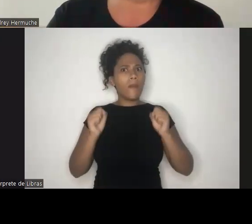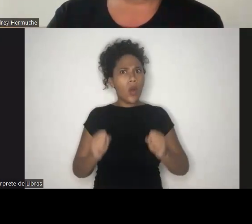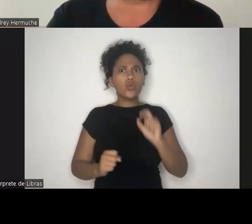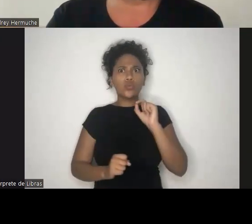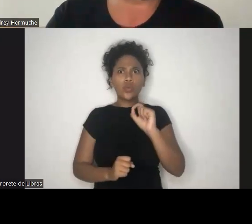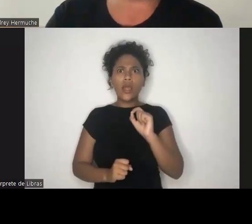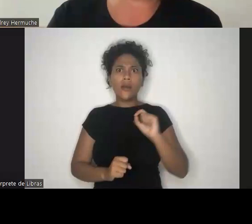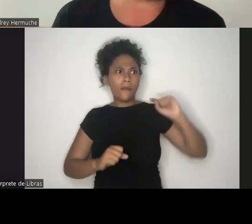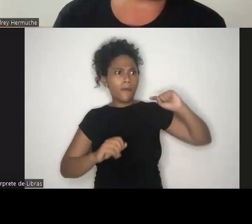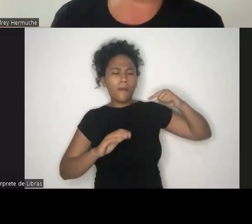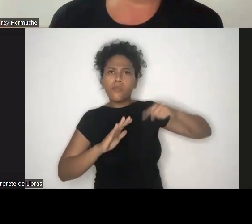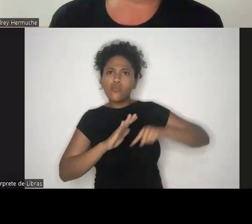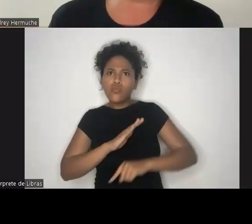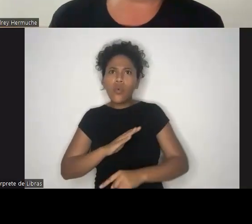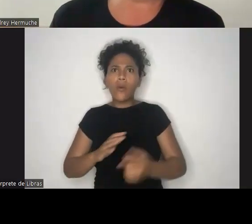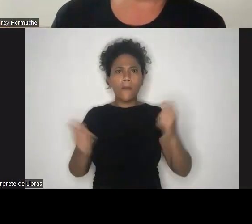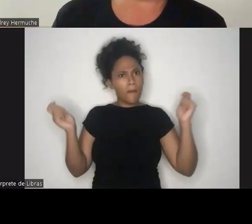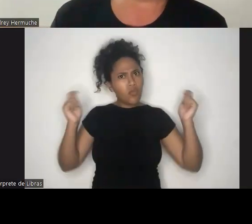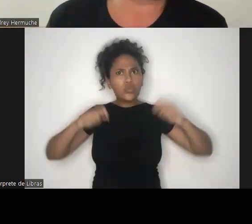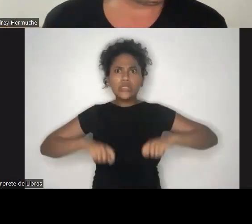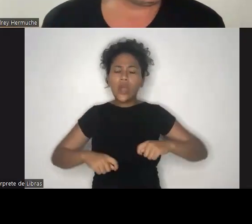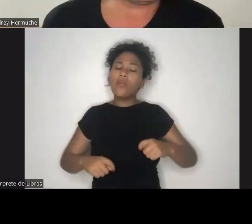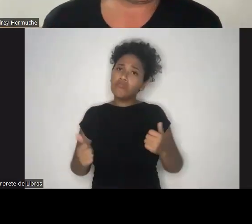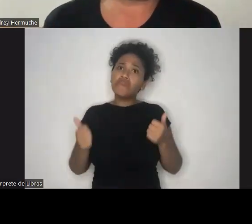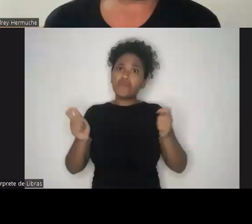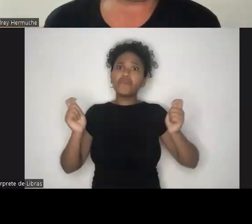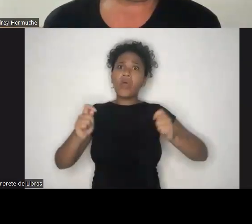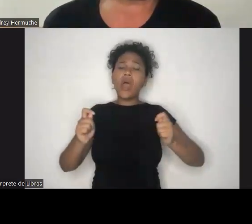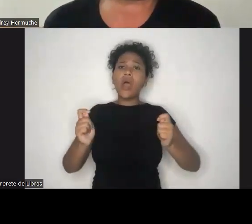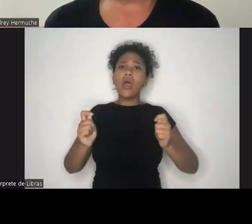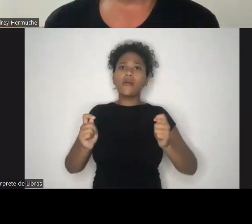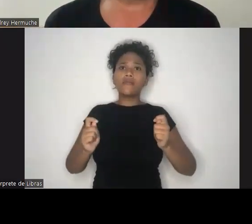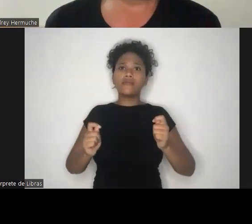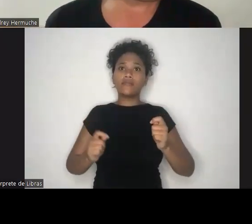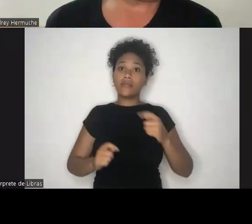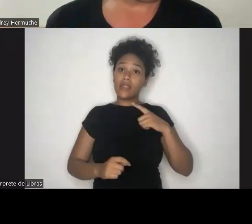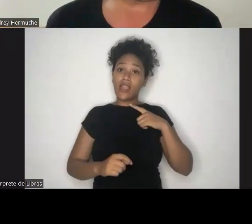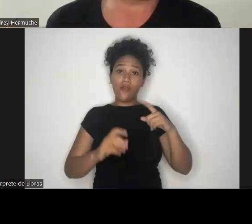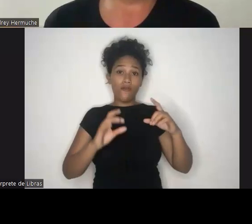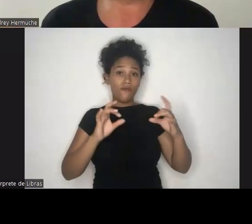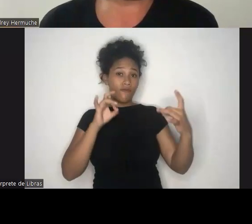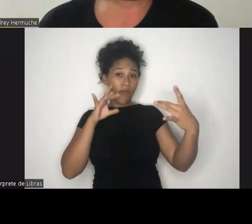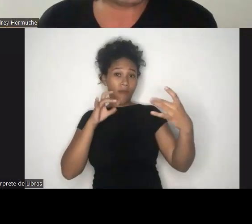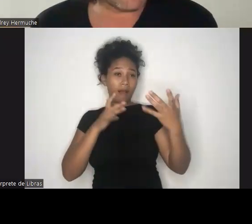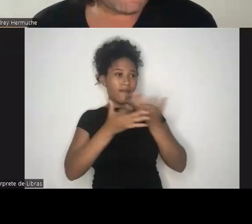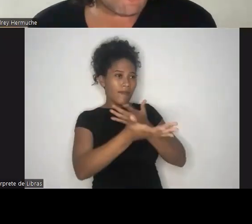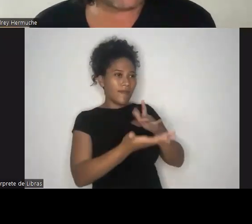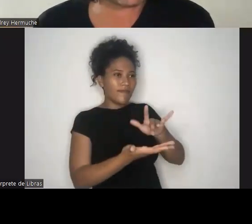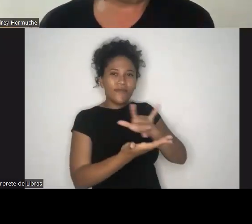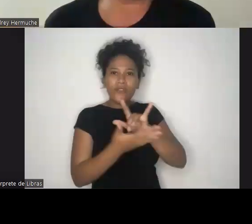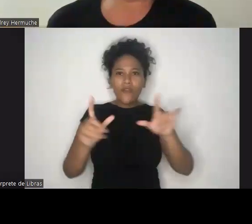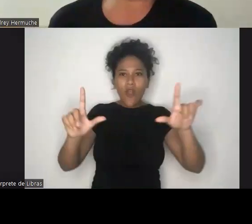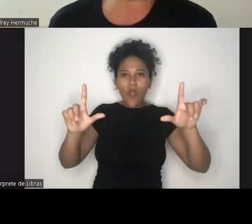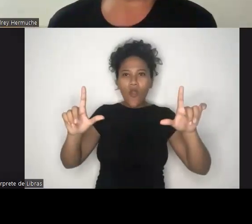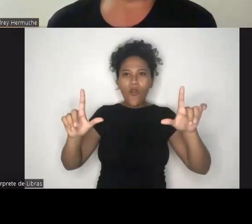um potencial pleno mas para isso por exemplo nesse caso aqui a gente tem vídeo interativo a gente tem um totem